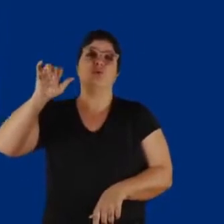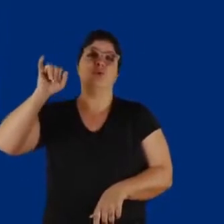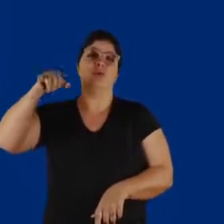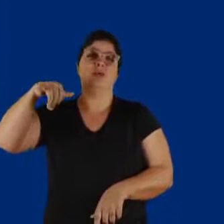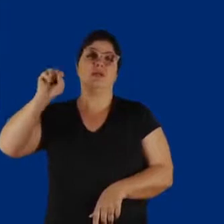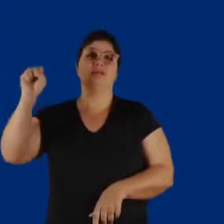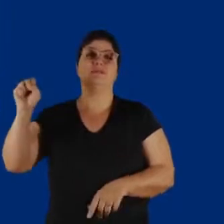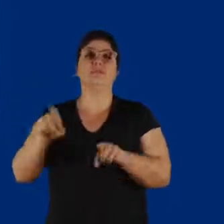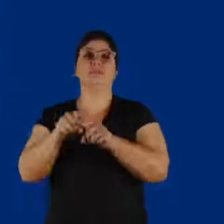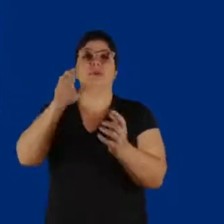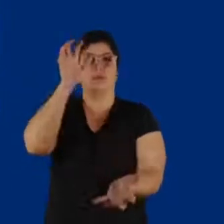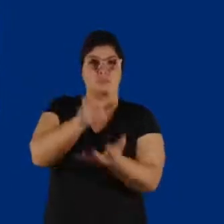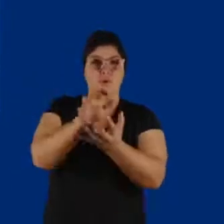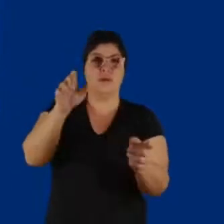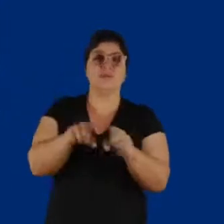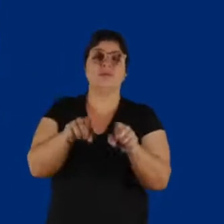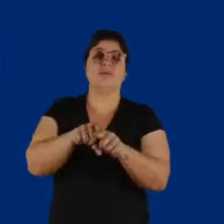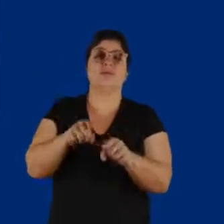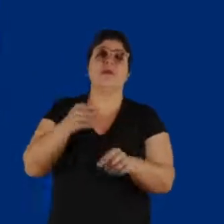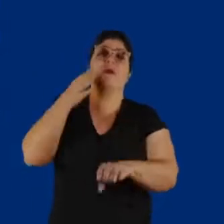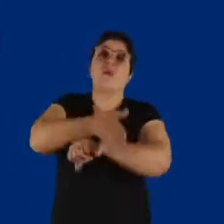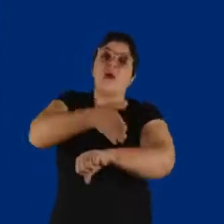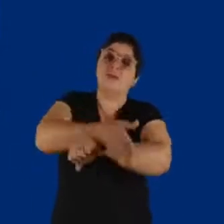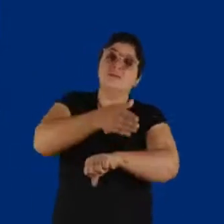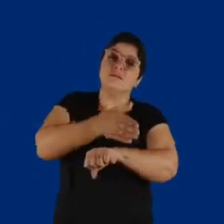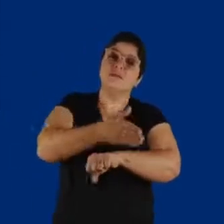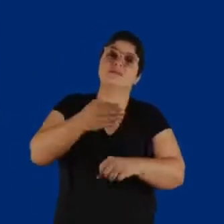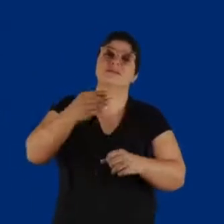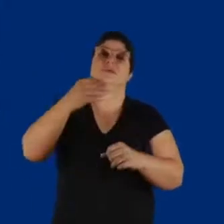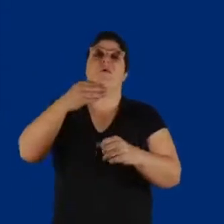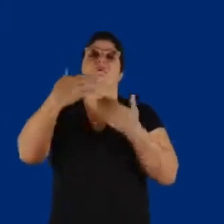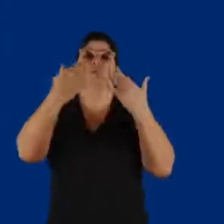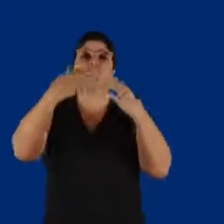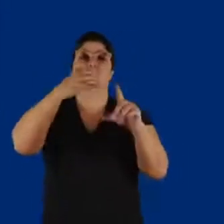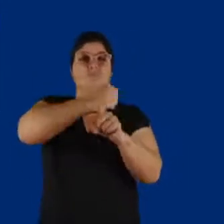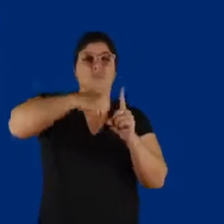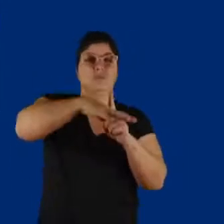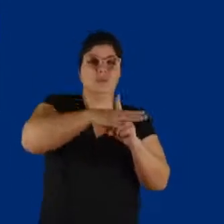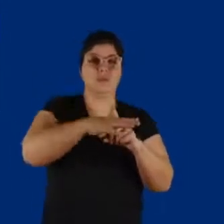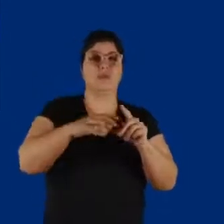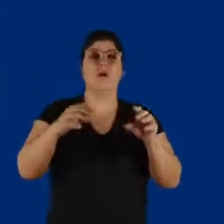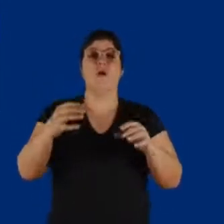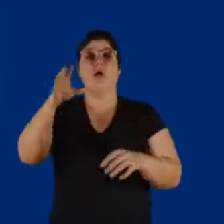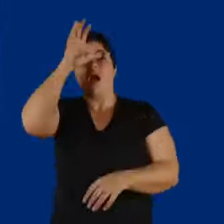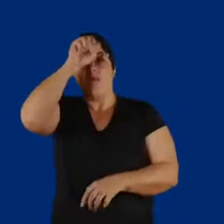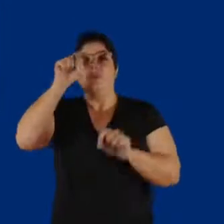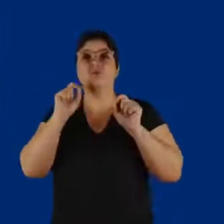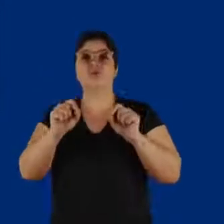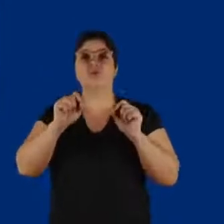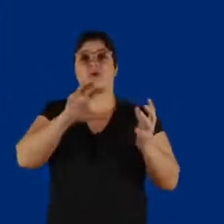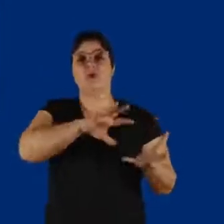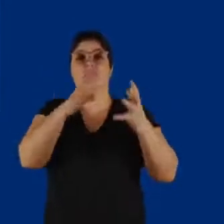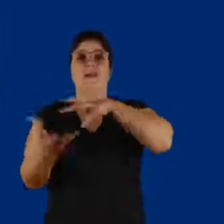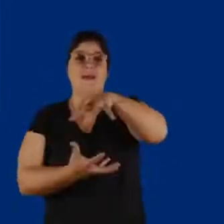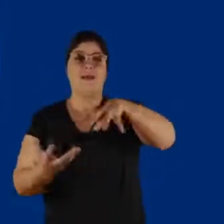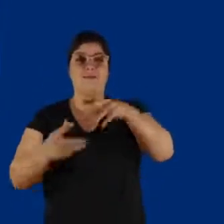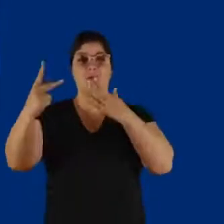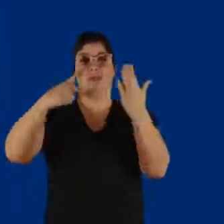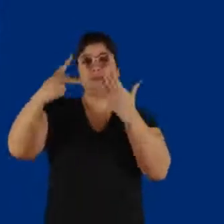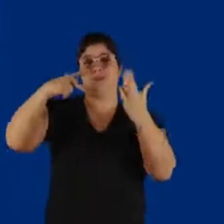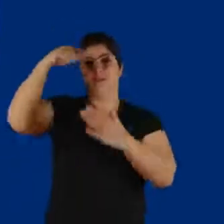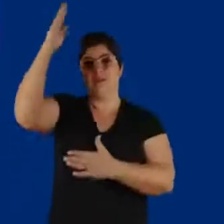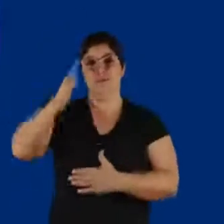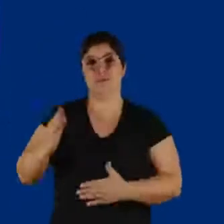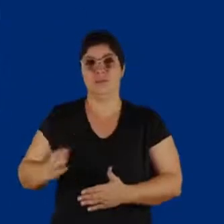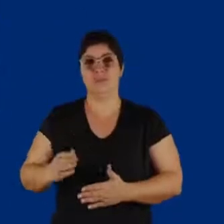psiquiátrica brasileira, com as reformas psiquiátricas brasileiras, né, dos países, é que essa intervenção psicossocial, essa intervenção